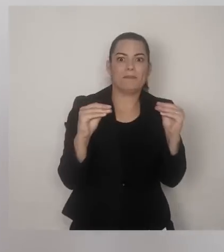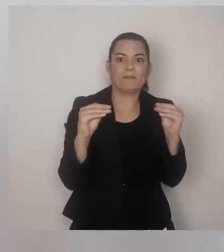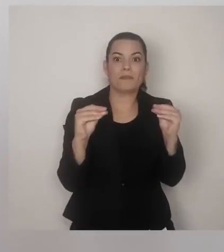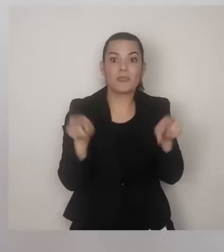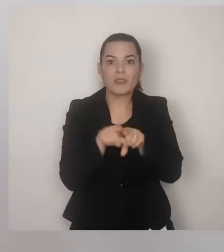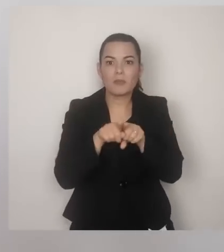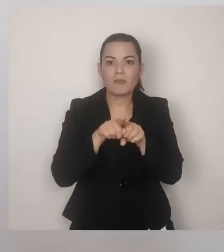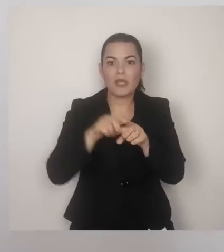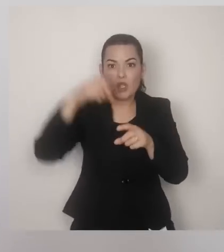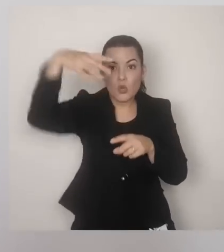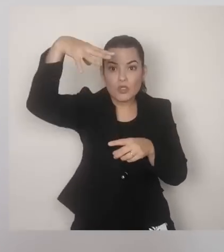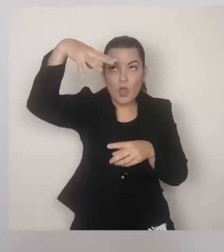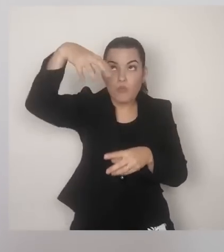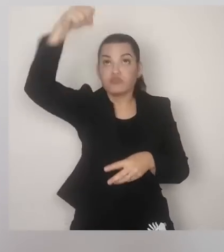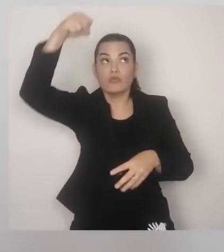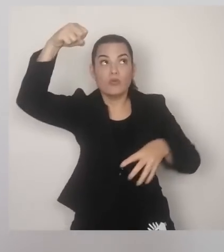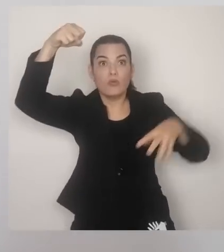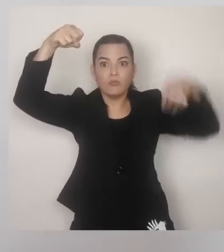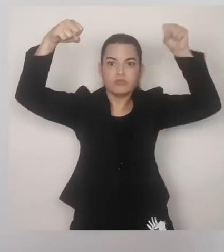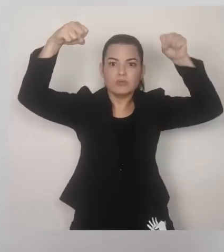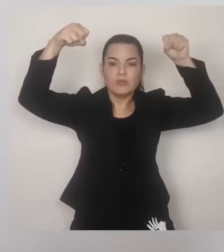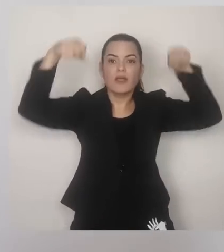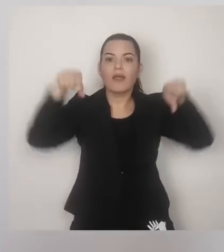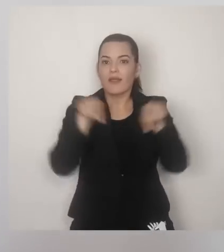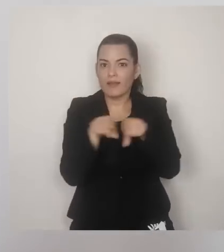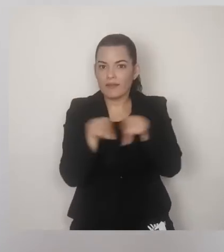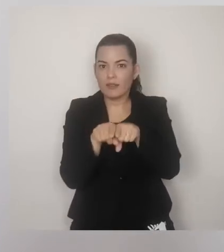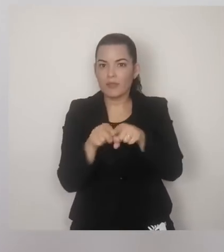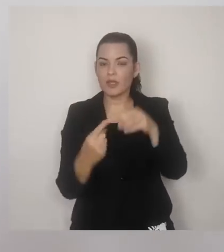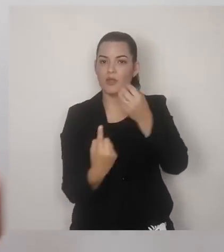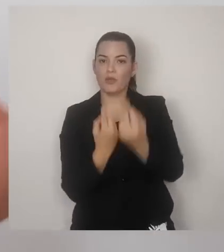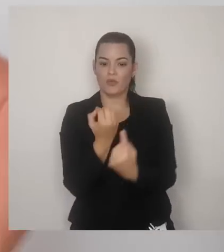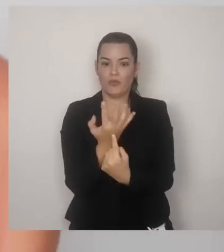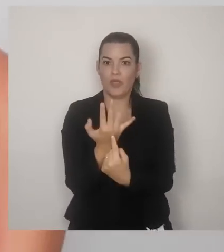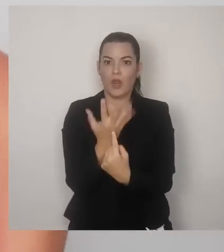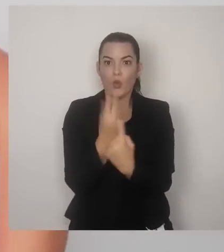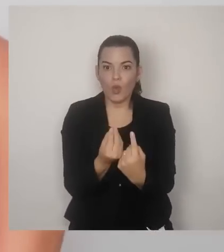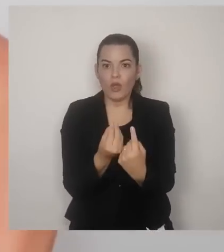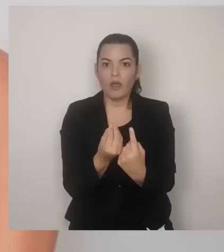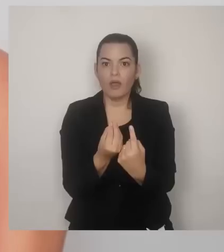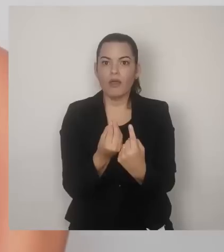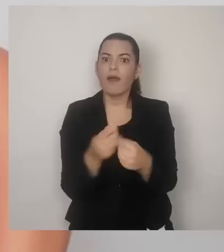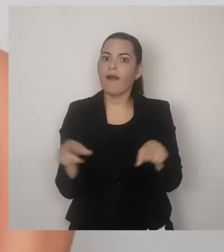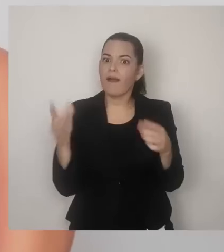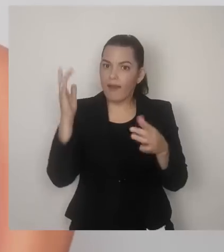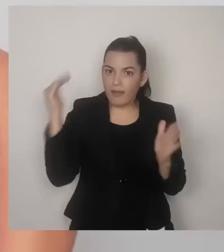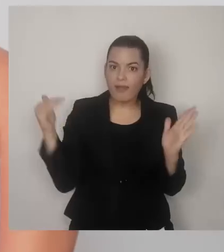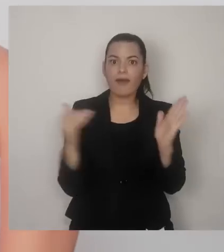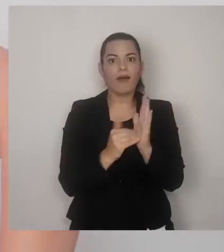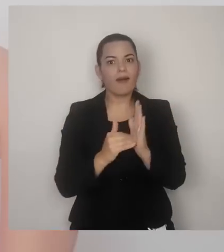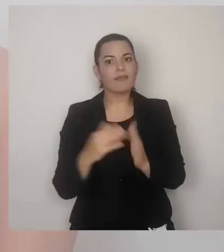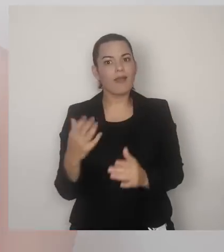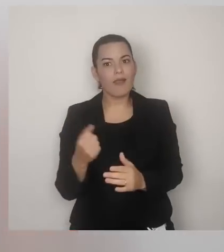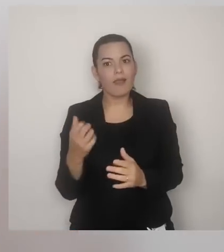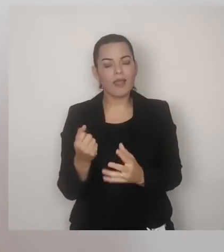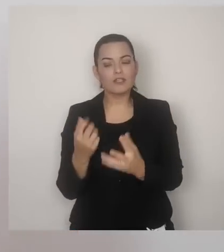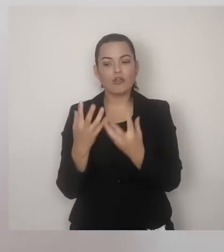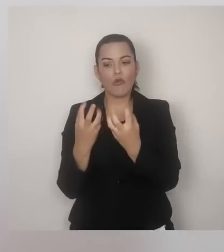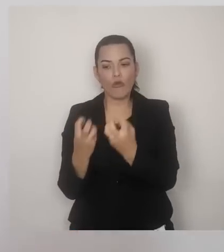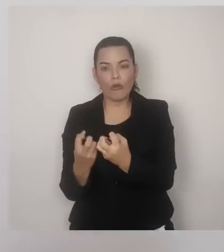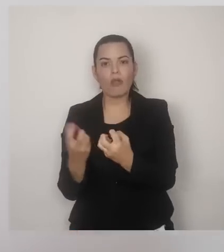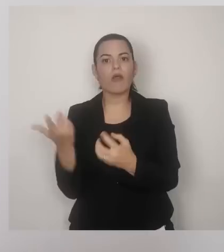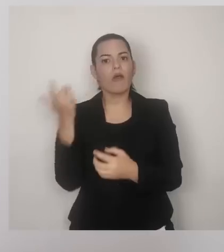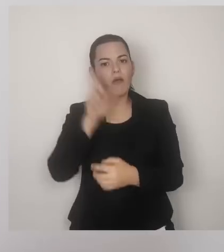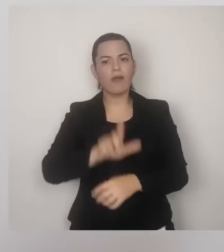apagar as luzes e as velas e até mesmo azedar o leite da vaca. Dá pra acreditar?